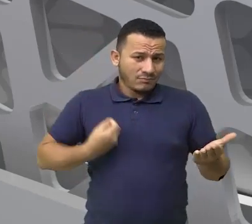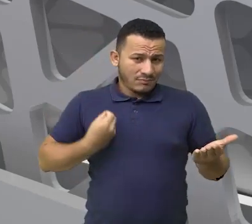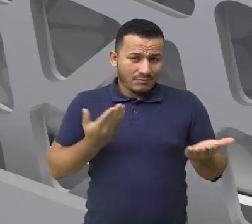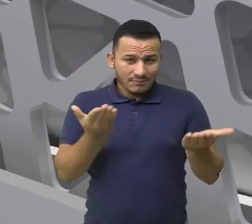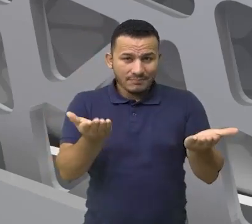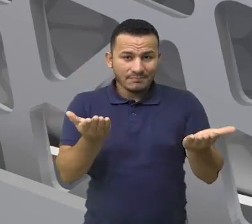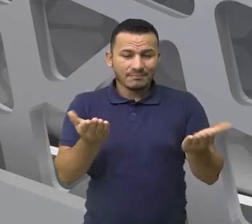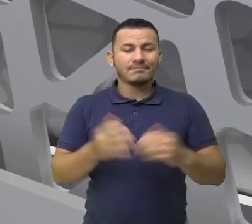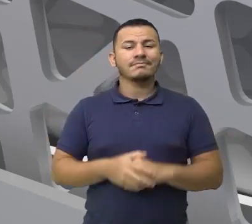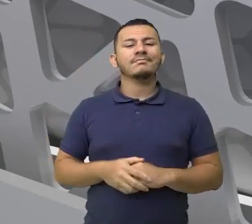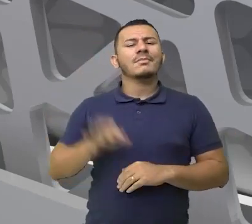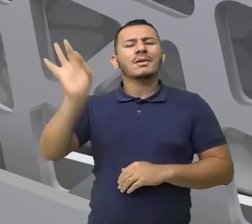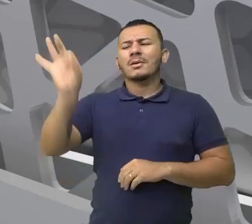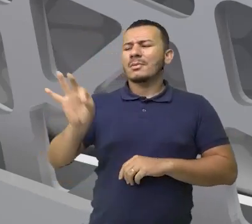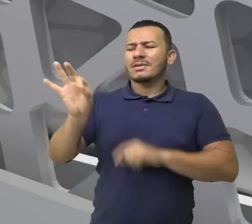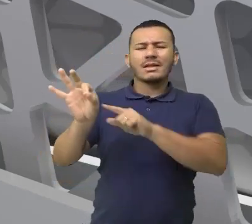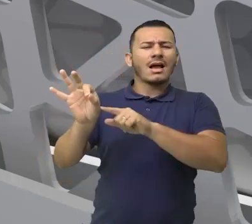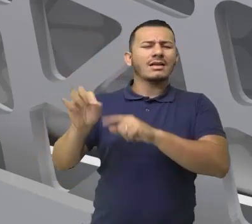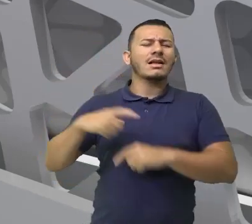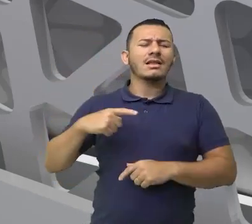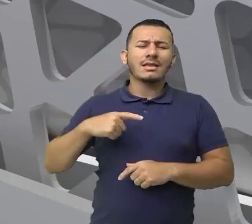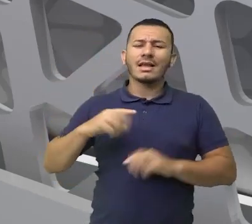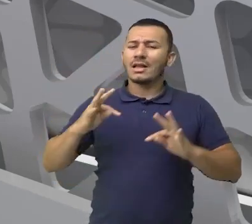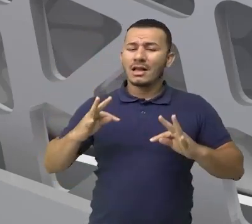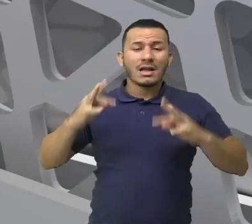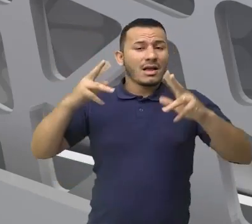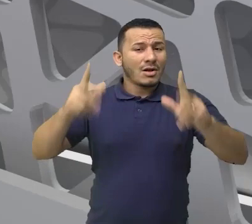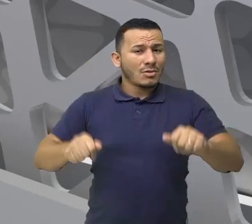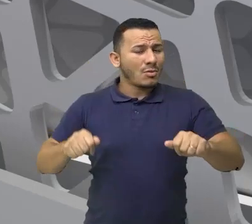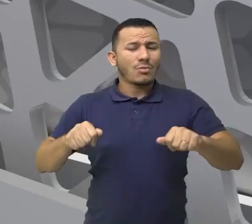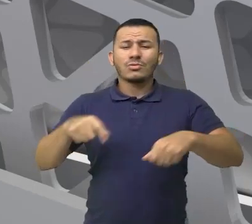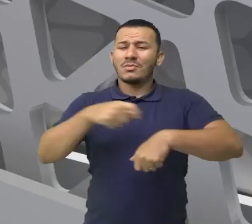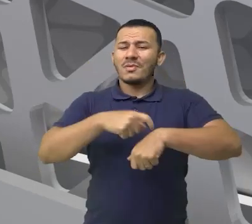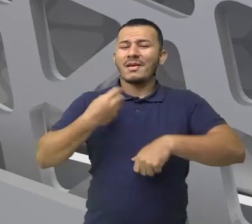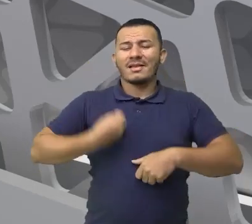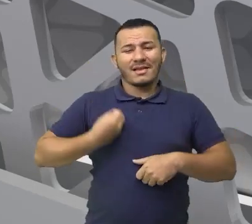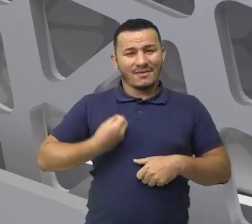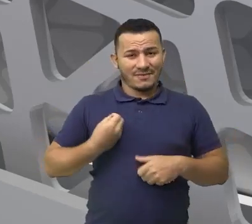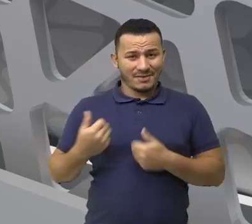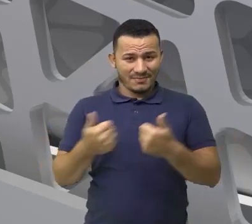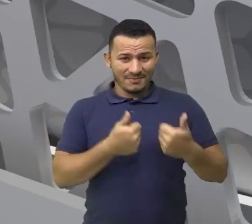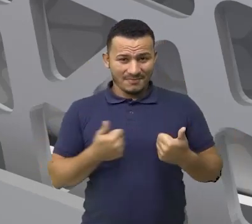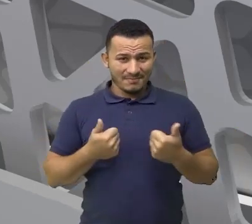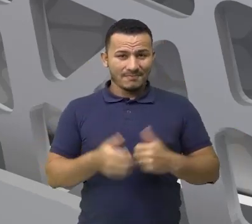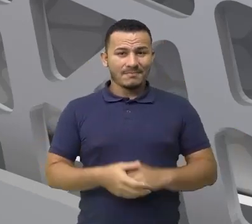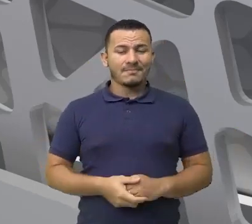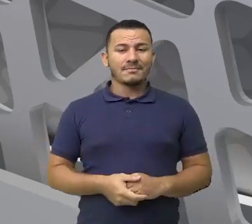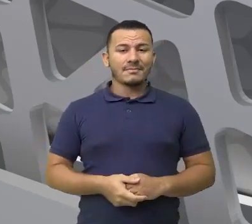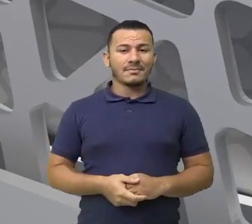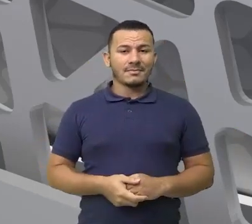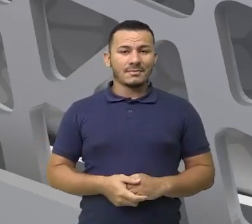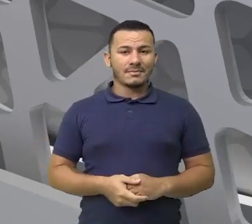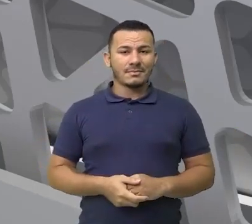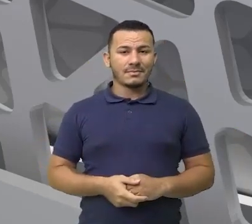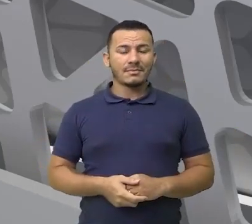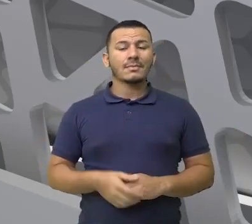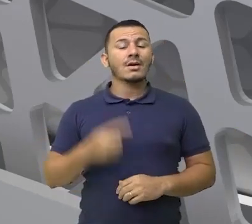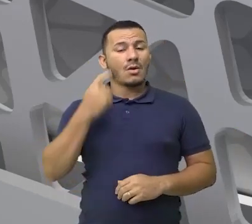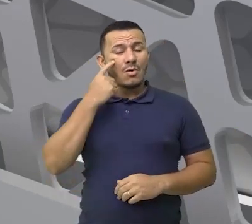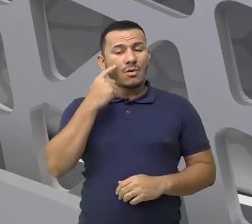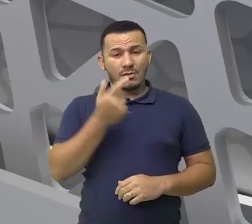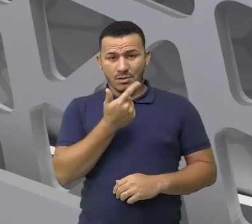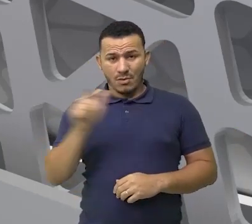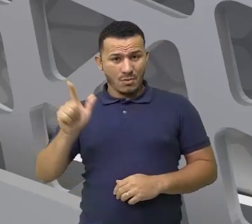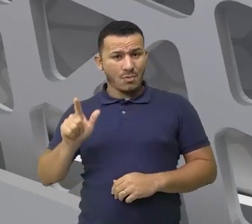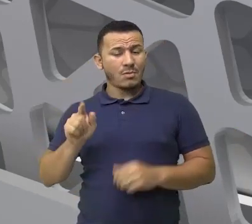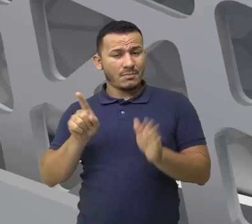E o cálculo da porcentagem é um cálculo que está presente aí em vários momentos aí da nossa vida, beleza? E aí vamos então, porque tem ainda, ó, tem a letra B dessa